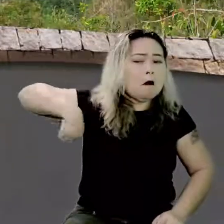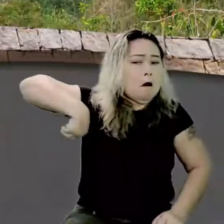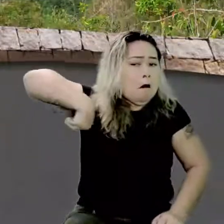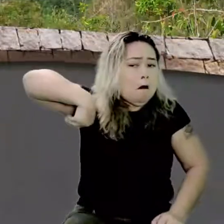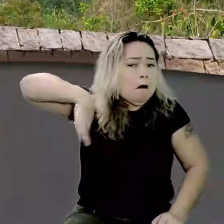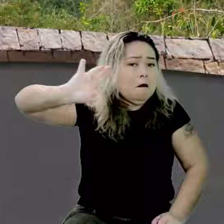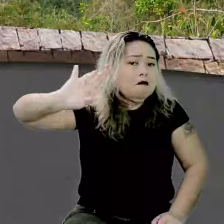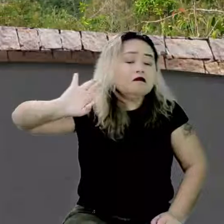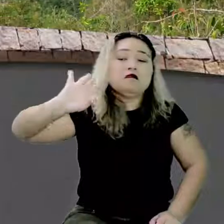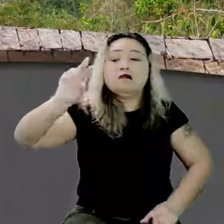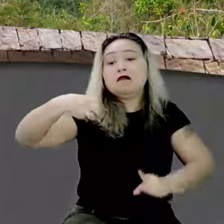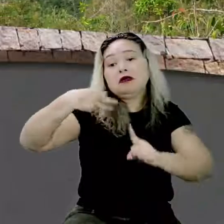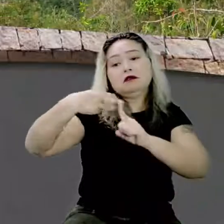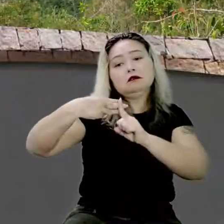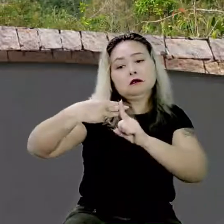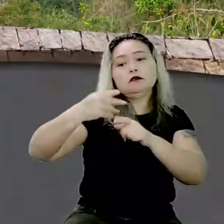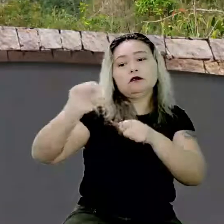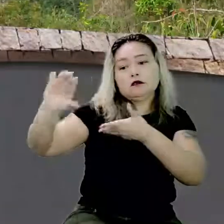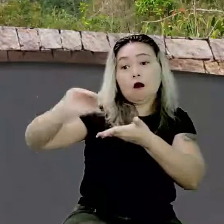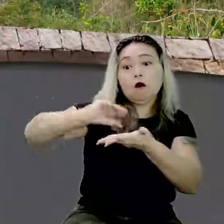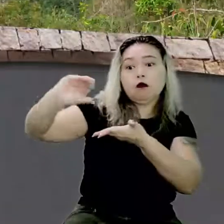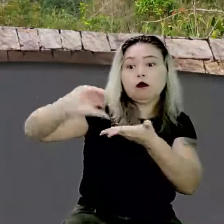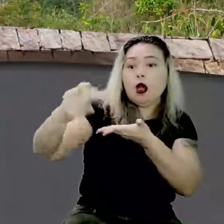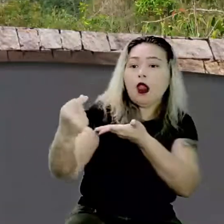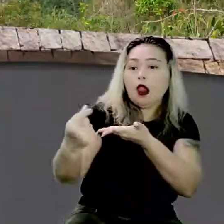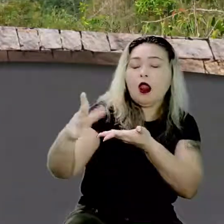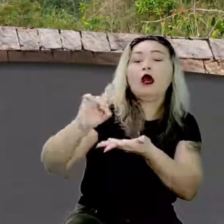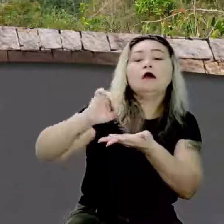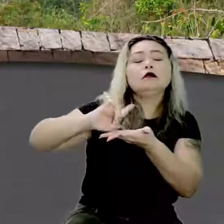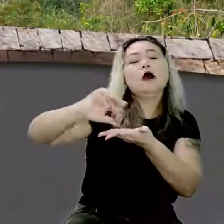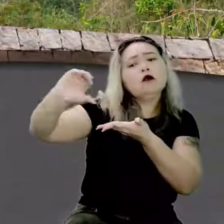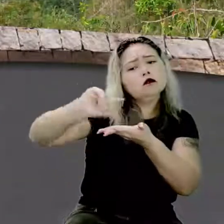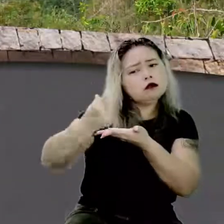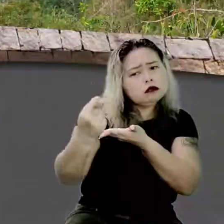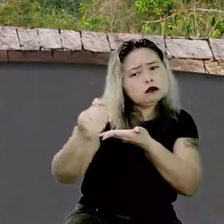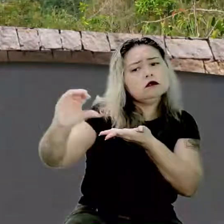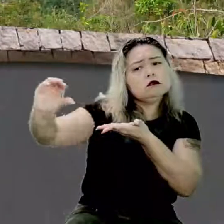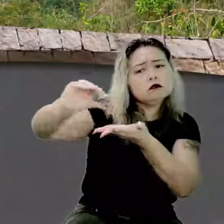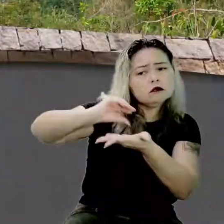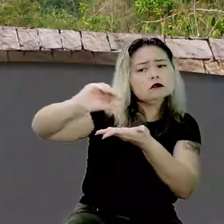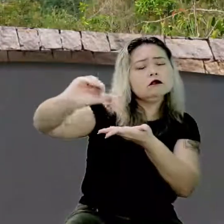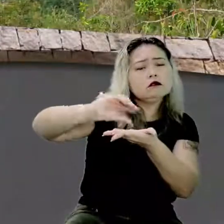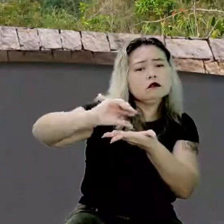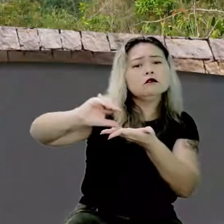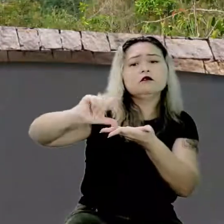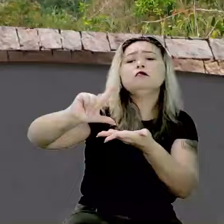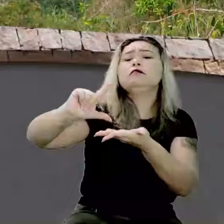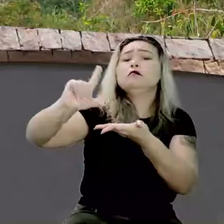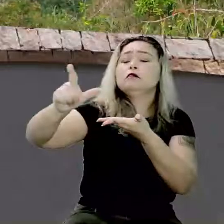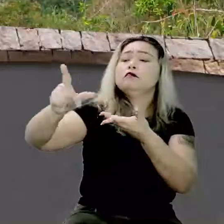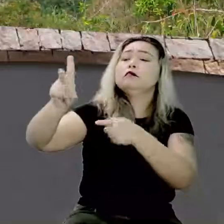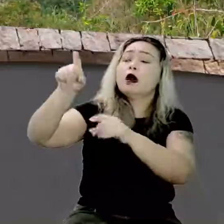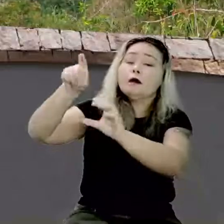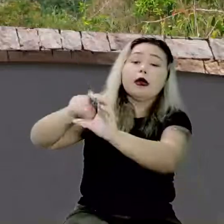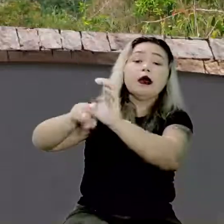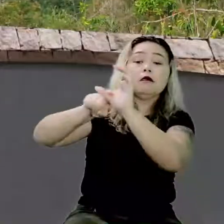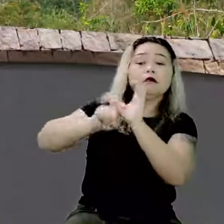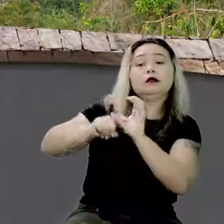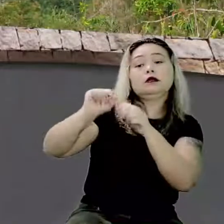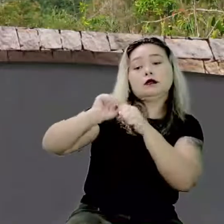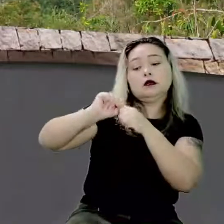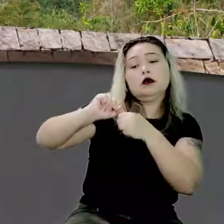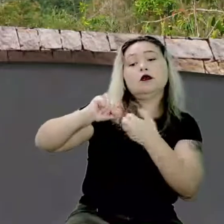pelo menos 3 vezes mais do que é hoje. Ok? Então, realmente, foi muito dinheiro investido que nós pegamos emprestado do Banco